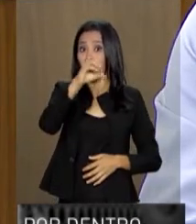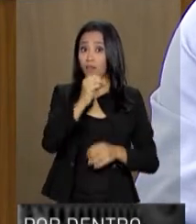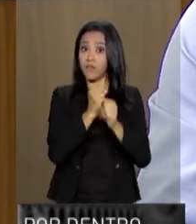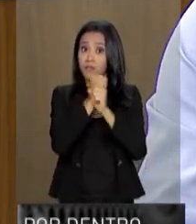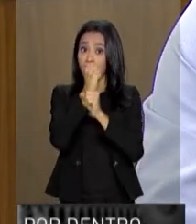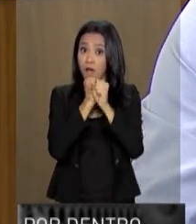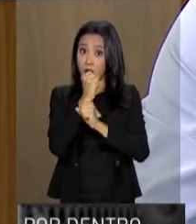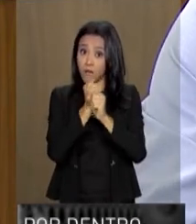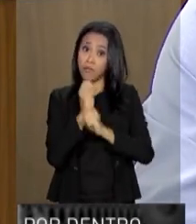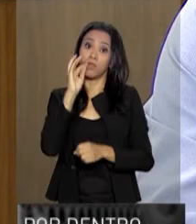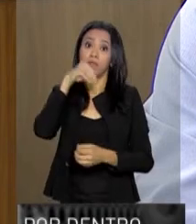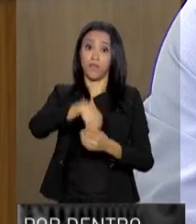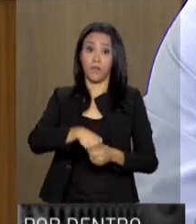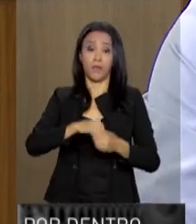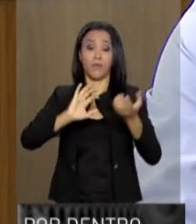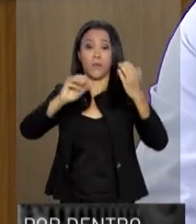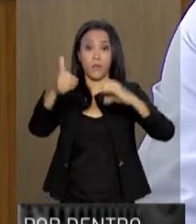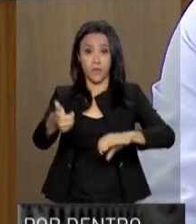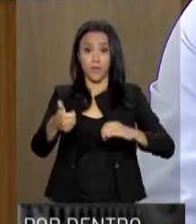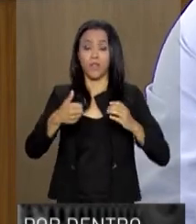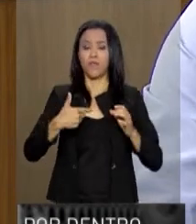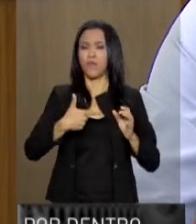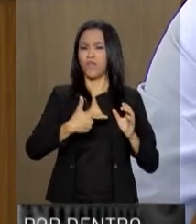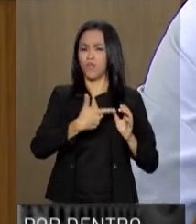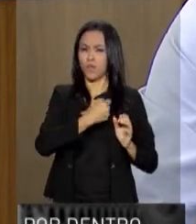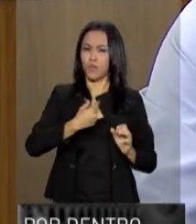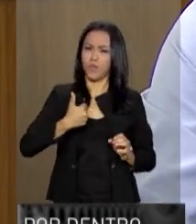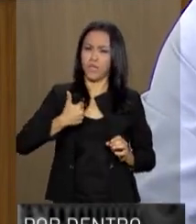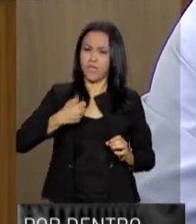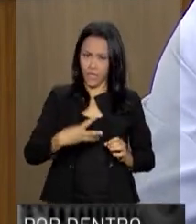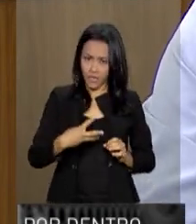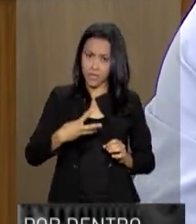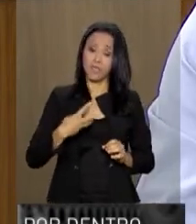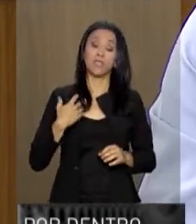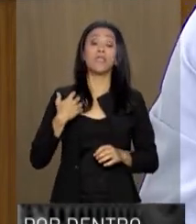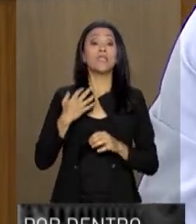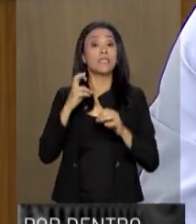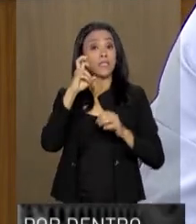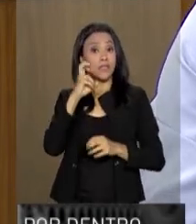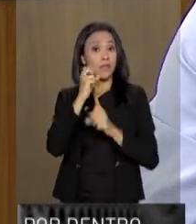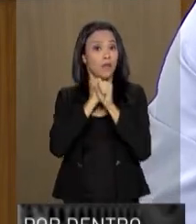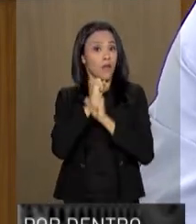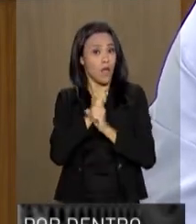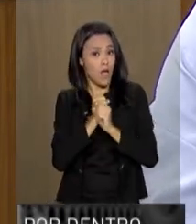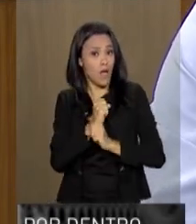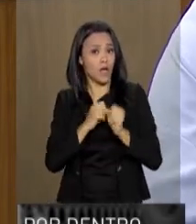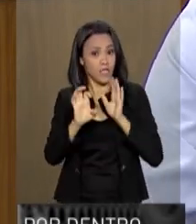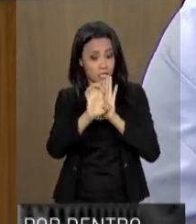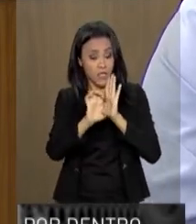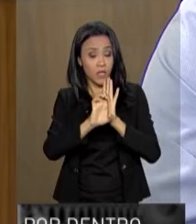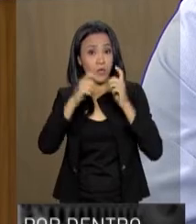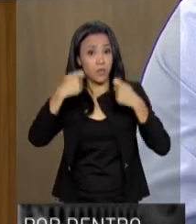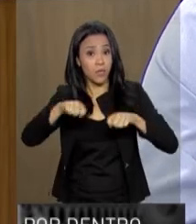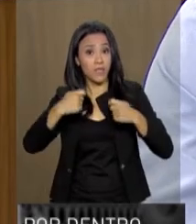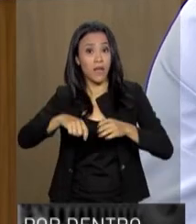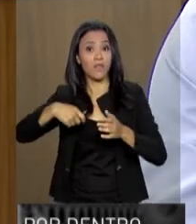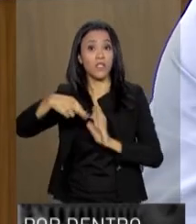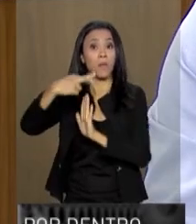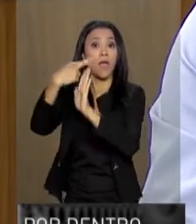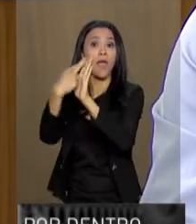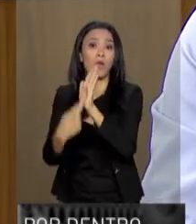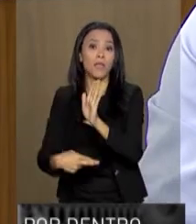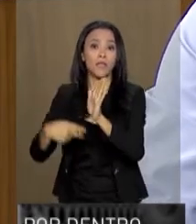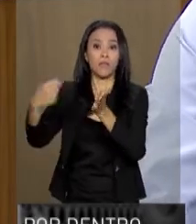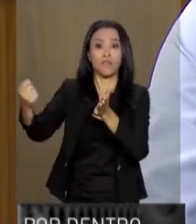aprovada sancionada e 2013 há cinco anos esse estatuto necessitava de uma regulamentação por meio de um